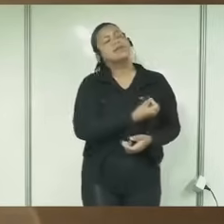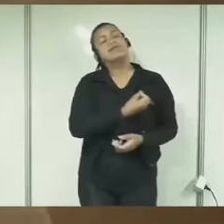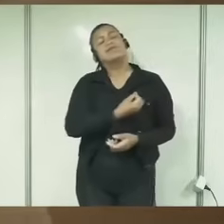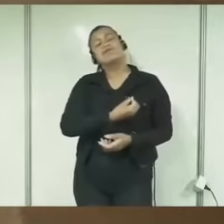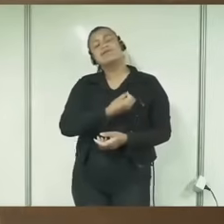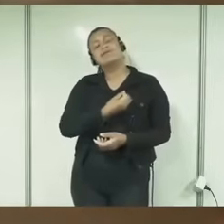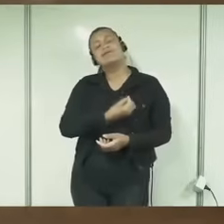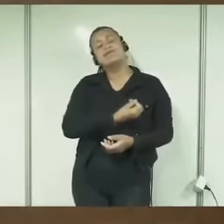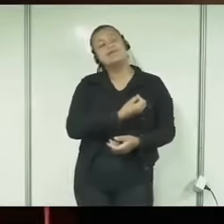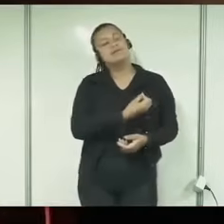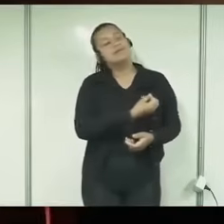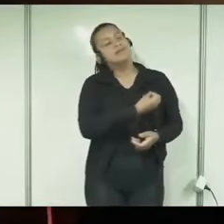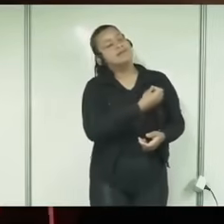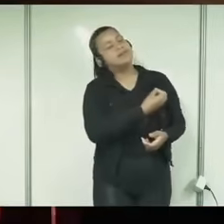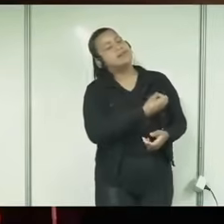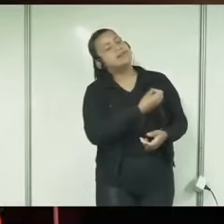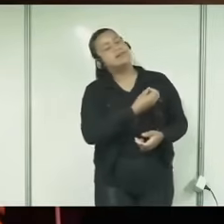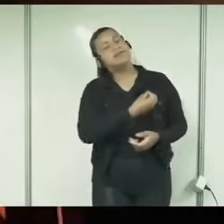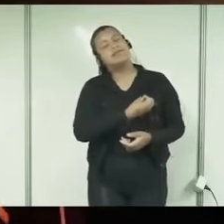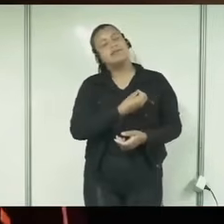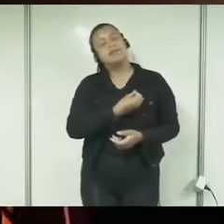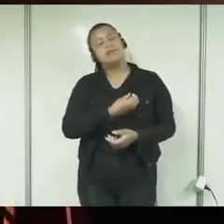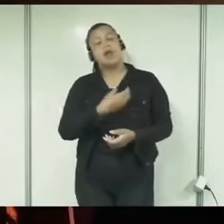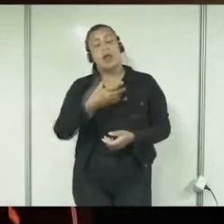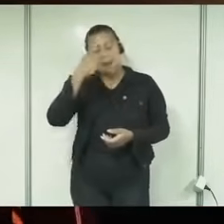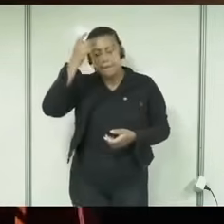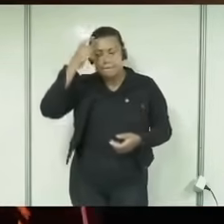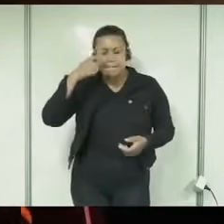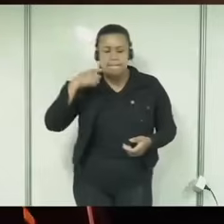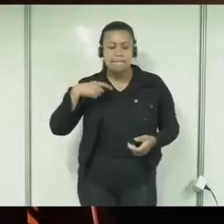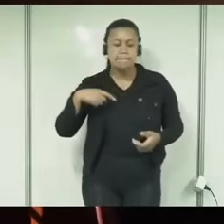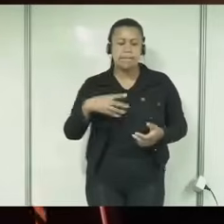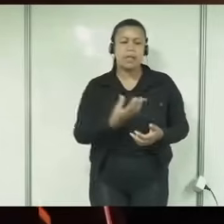minha vocação,